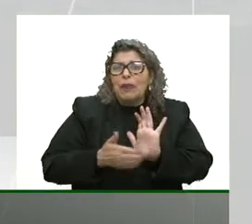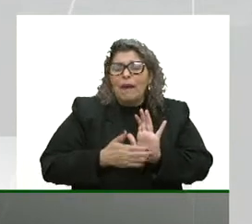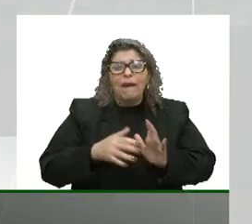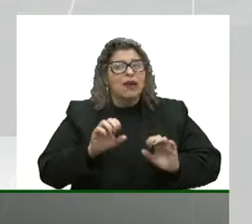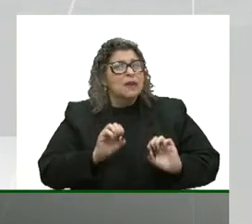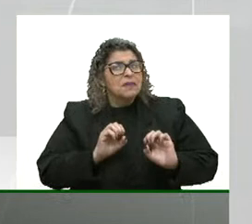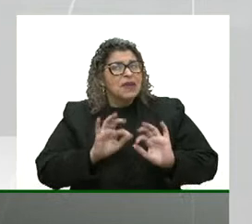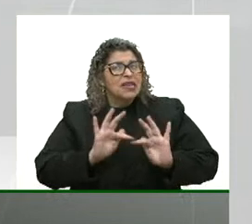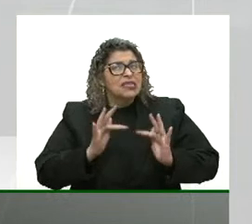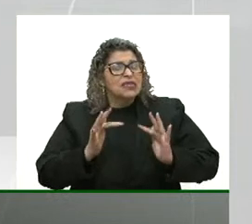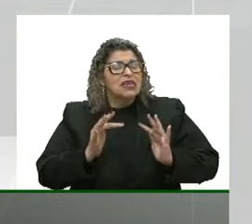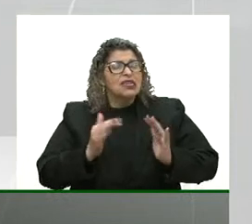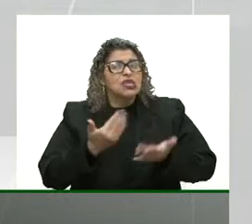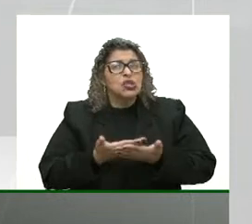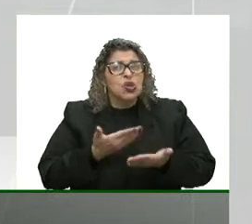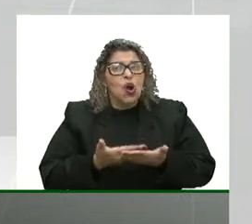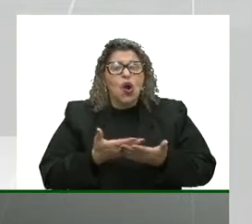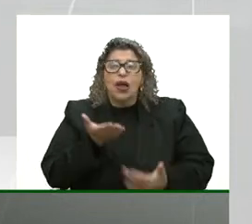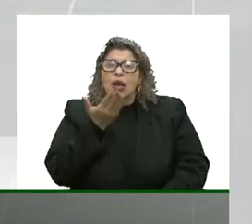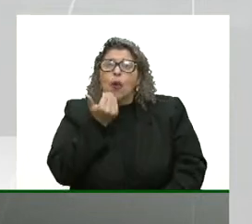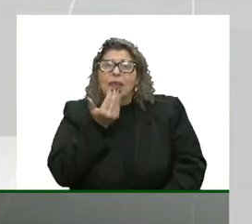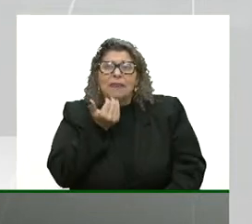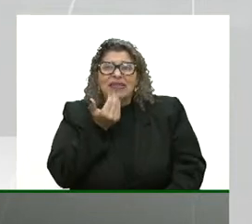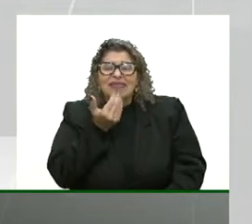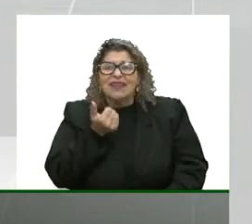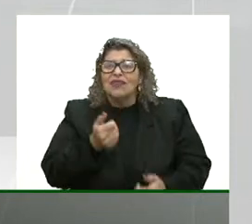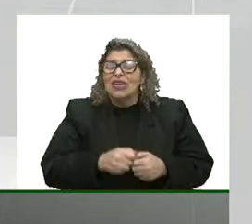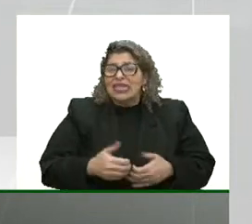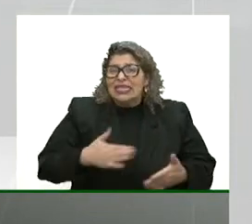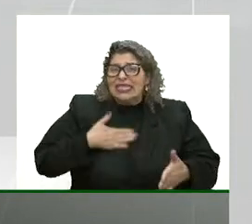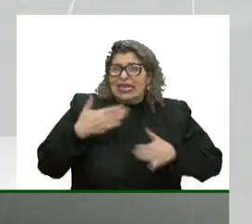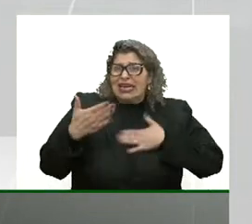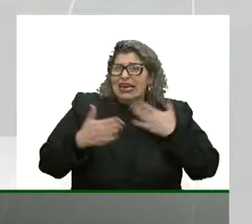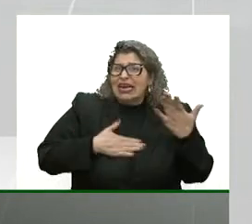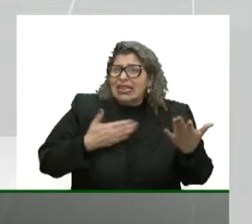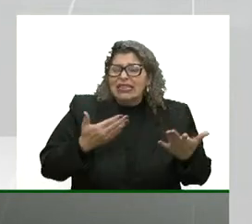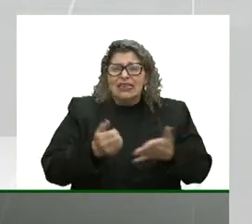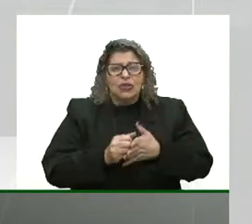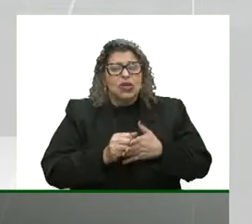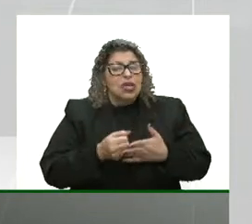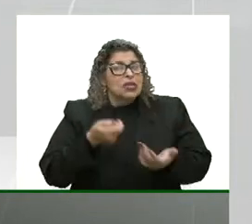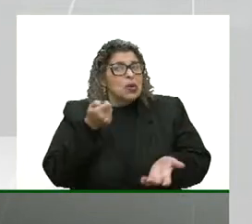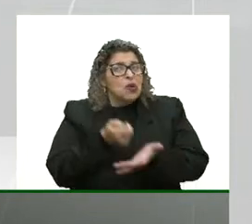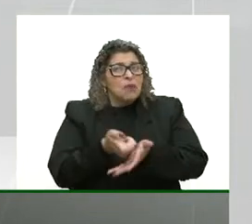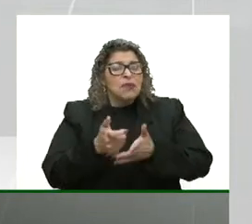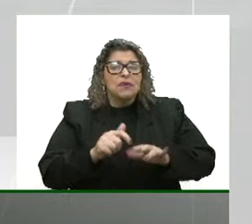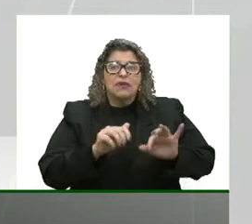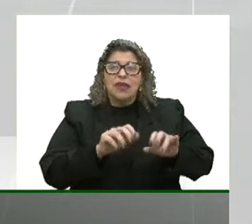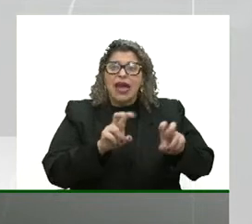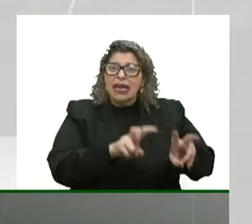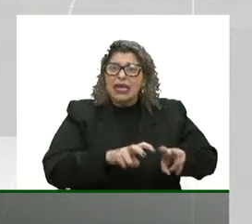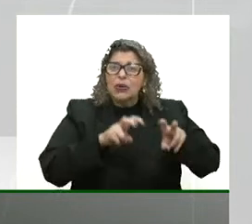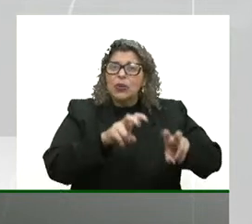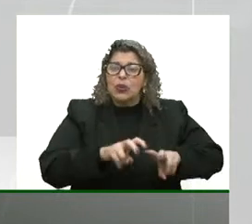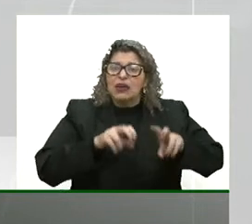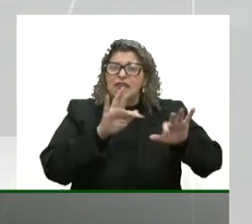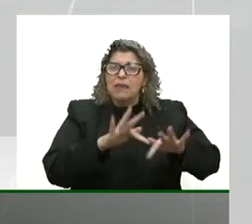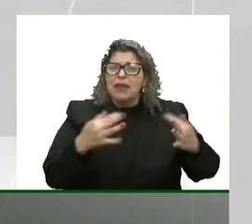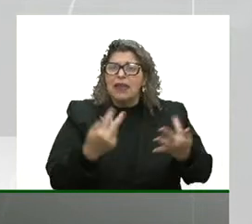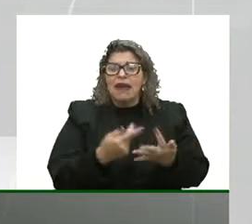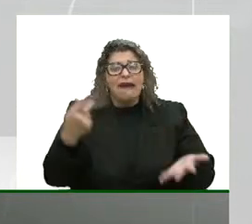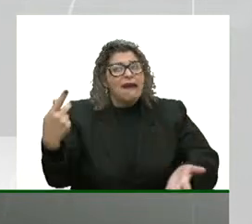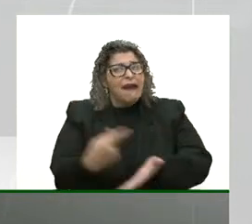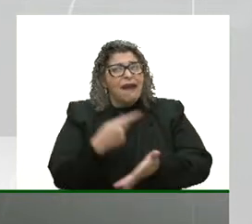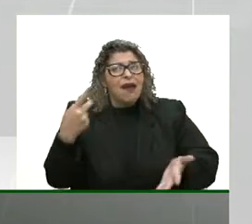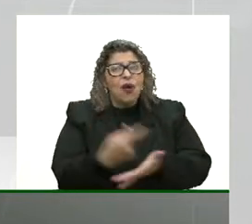para as famílias, alimentação, um escândalo. Não comprou da agricultura familiar, deixou de desenvolver o nosso Estado, errou em muitas